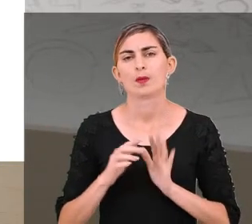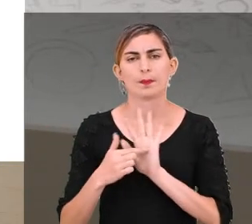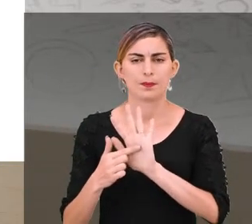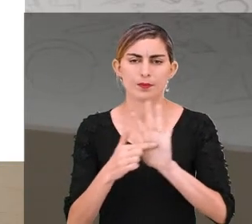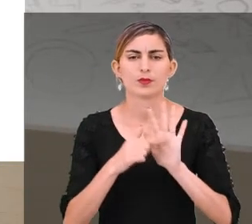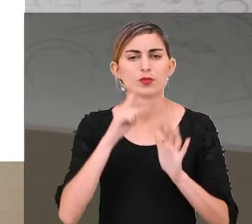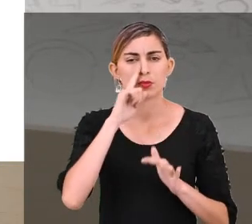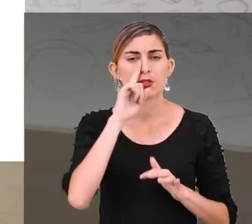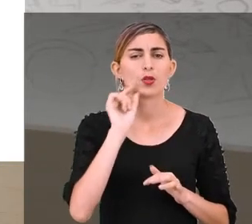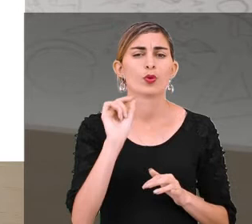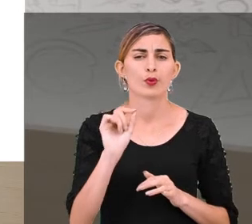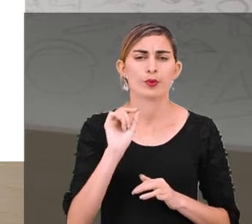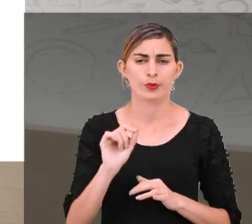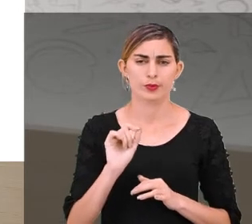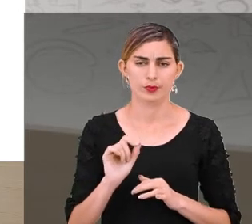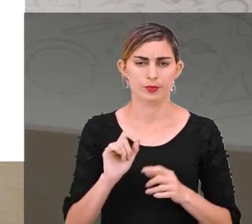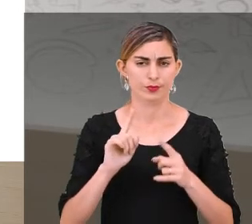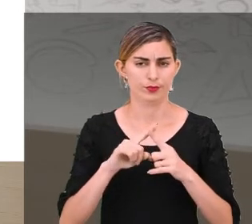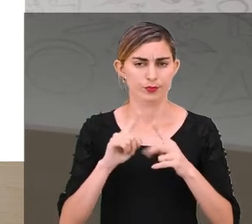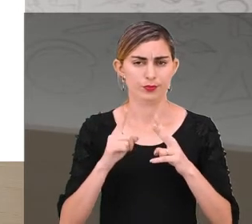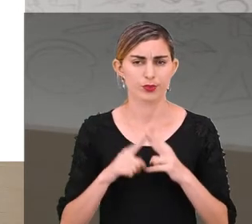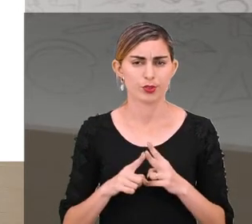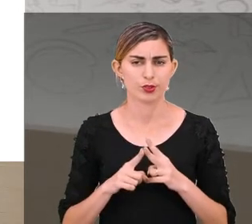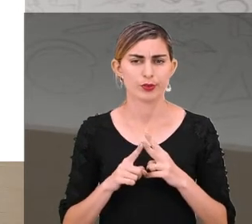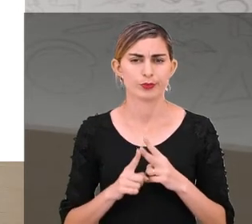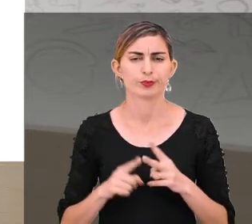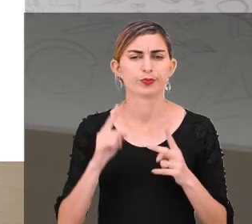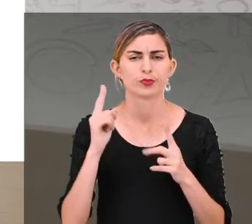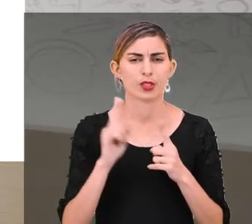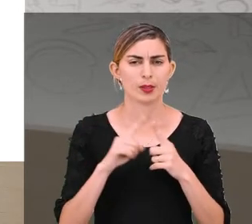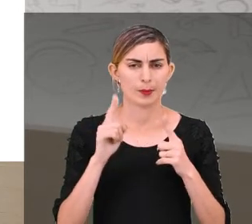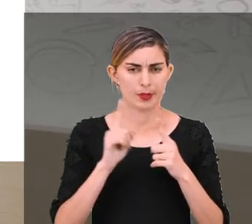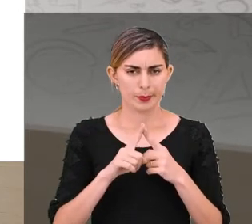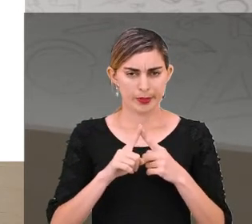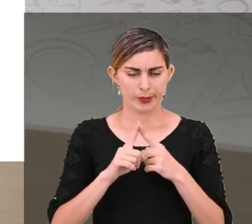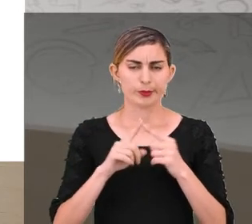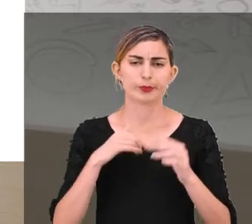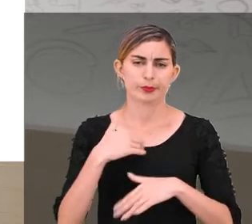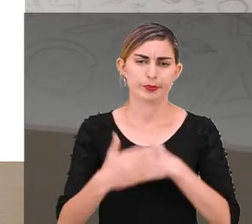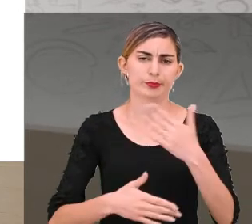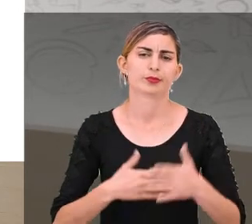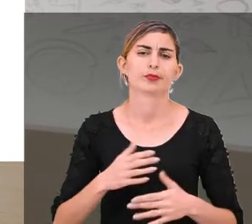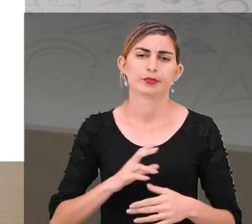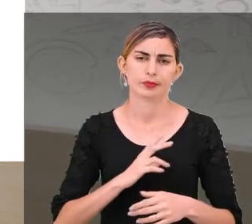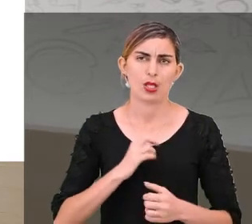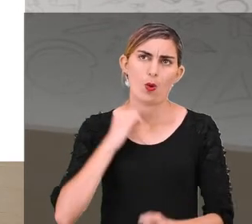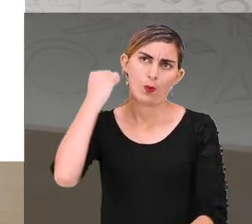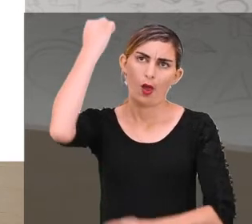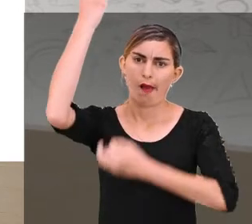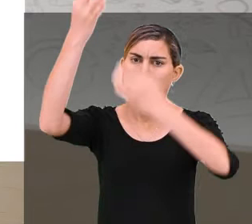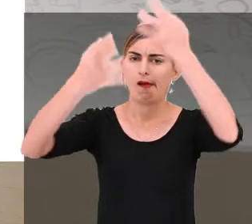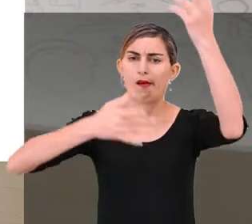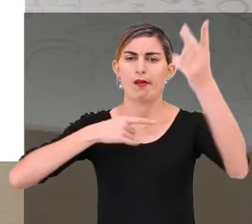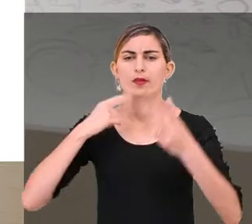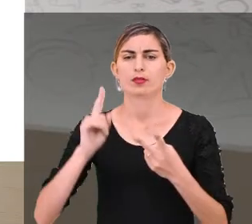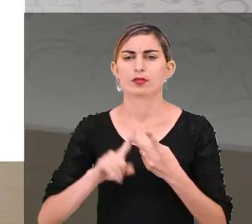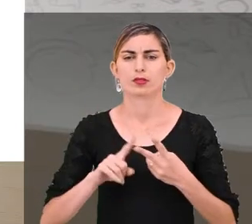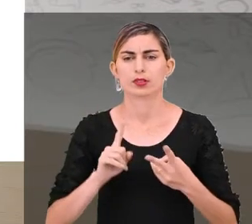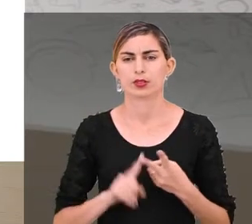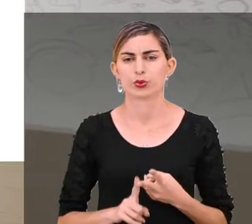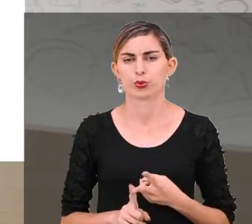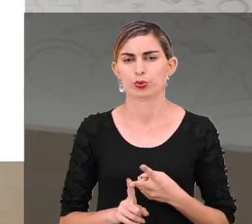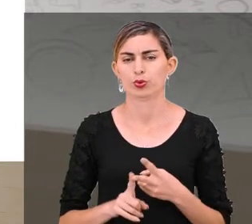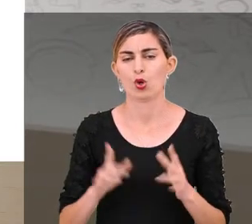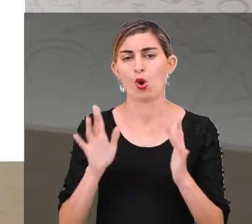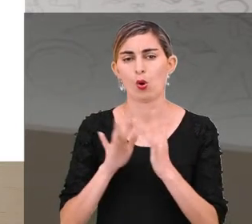o fator de risco poderiam ser atrelados dois fatores de risco. O primeiro, a probabilidade de causar um incêndio, e o